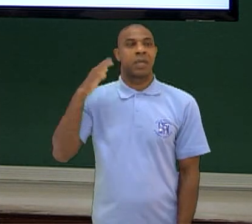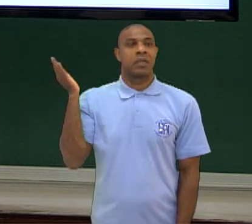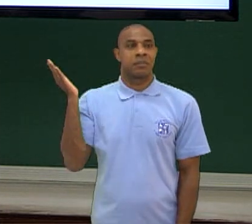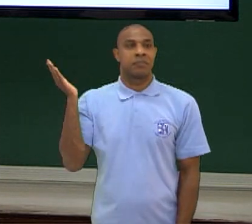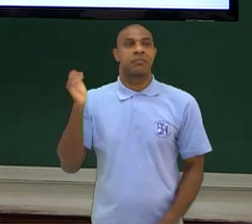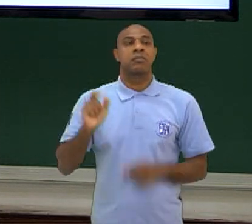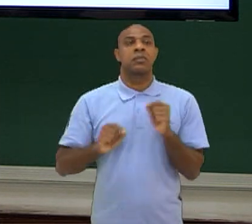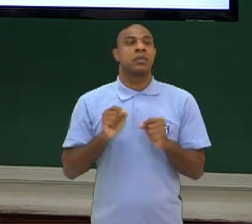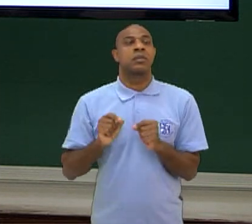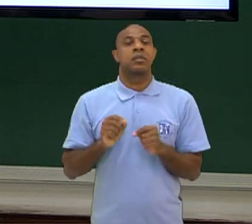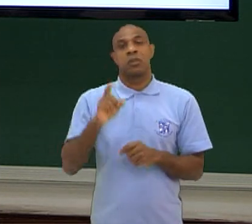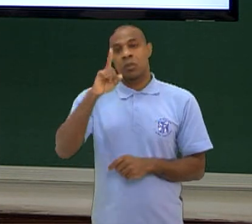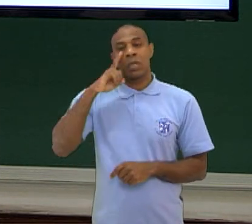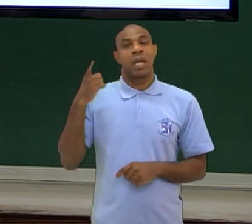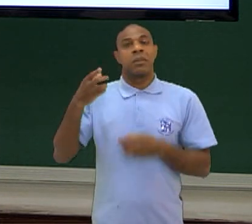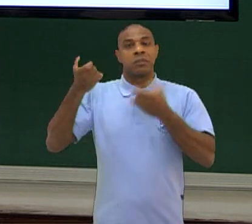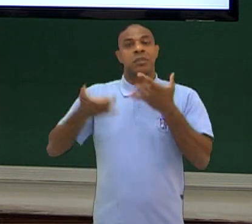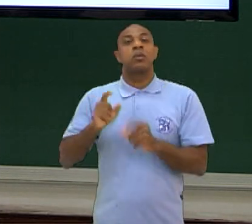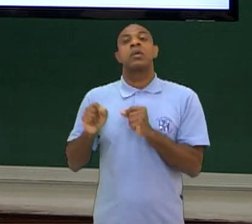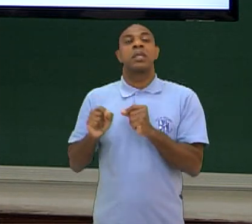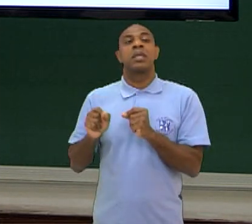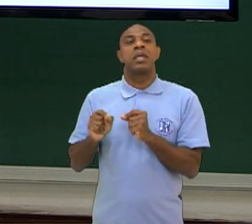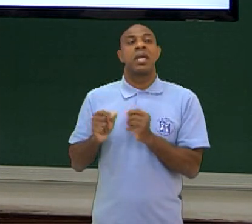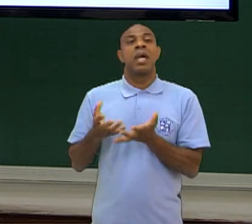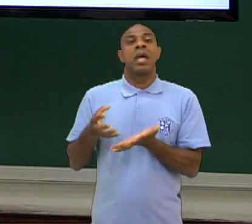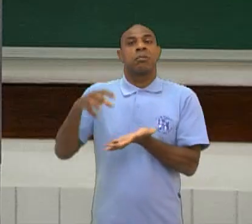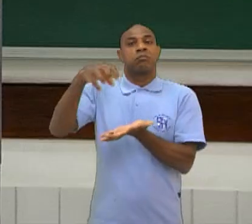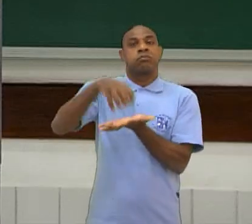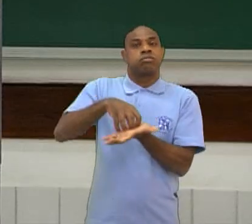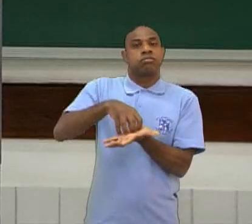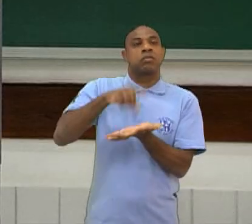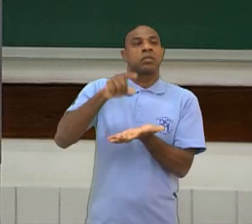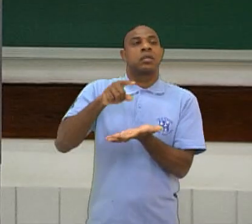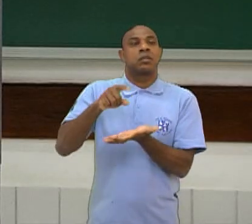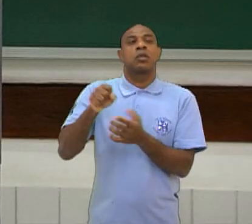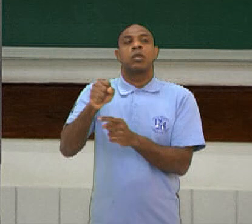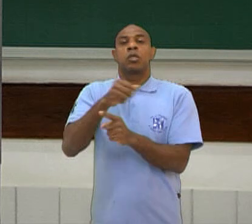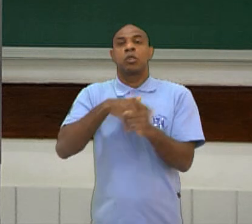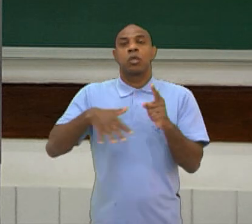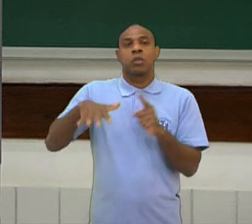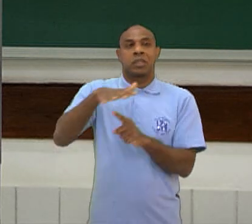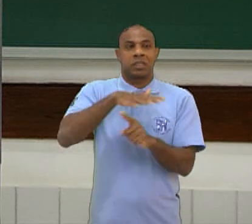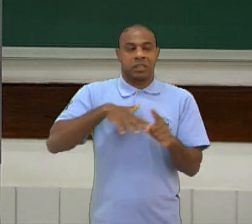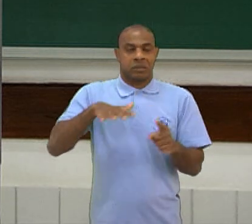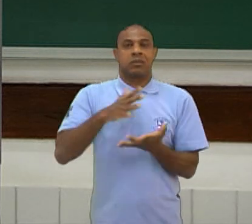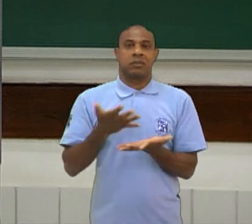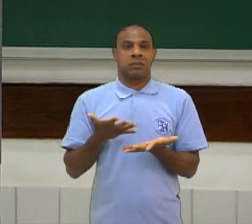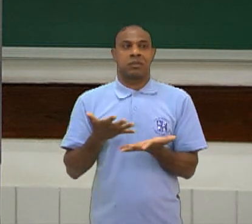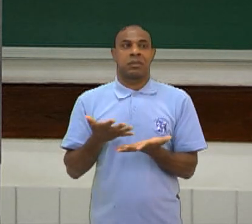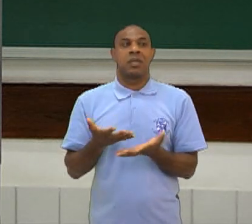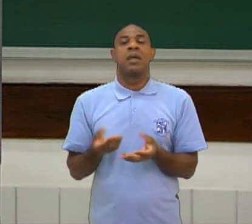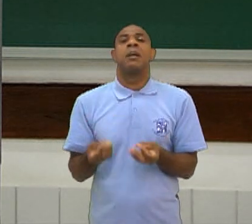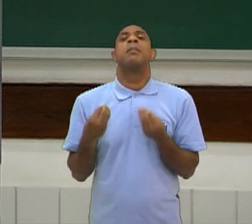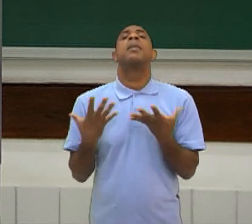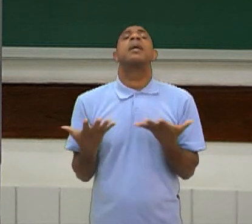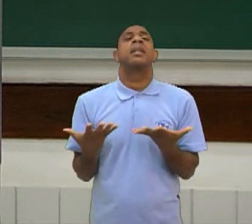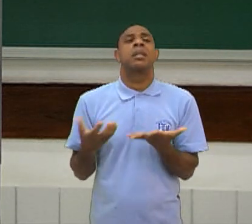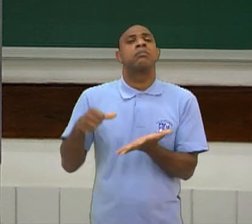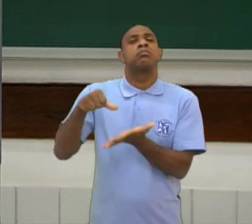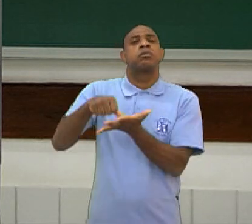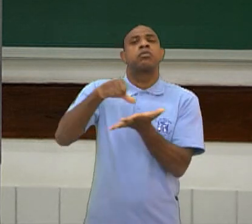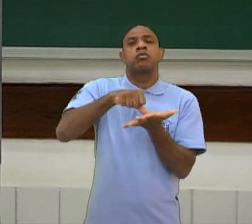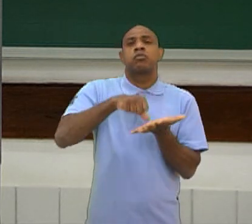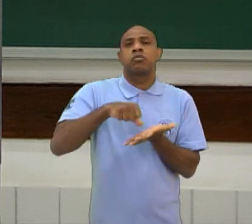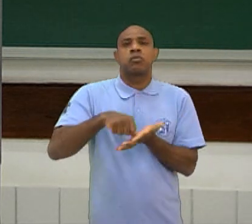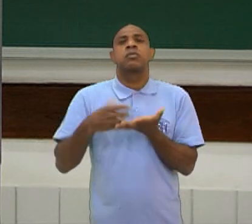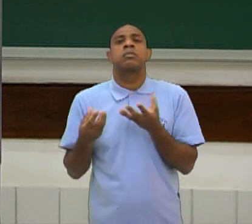é o Estado para o Durkheim? O Estado é uma instituição social. O Durkheim é um sociólogo da instituição. Para que servem as instituições